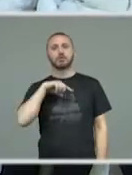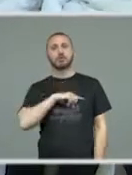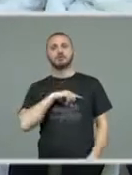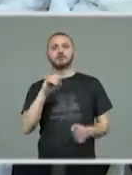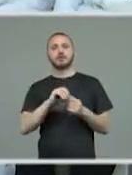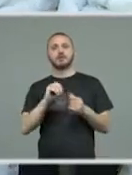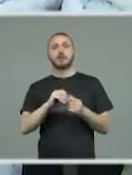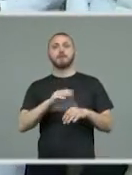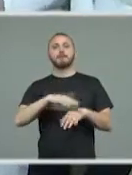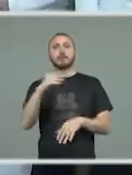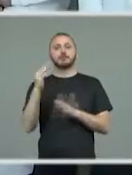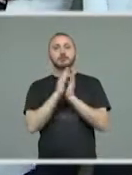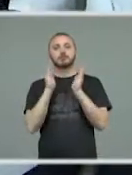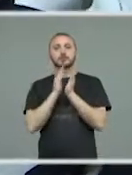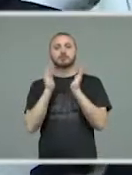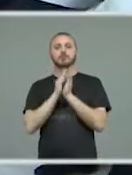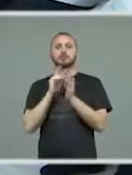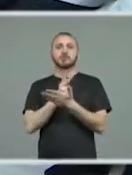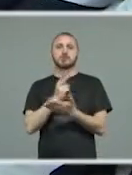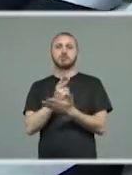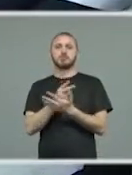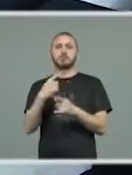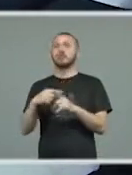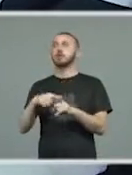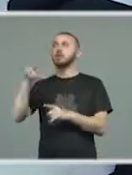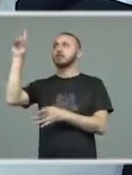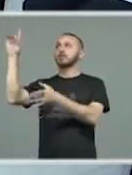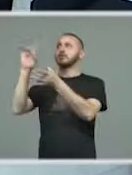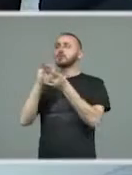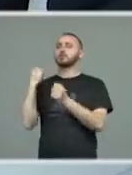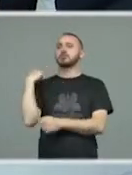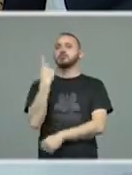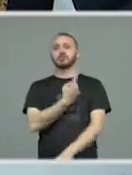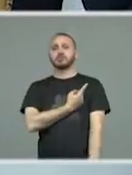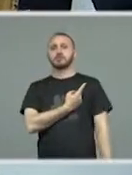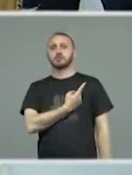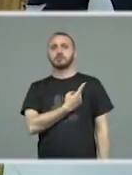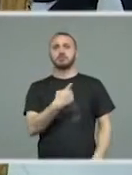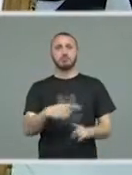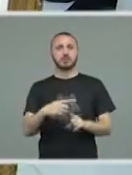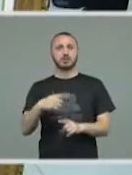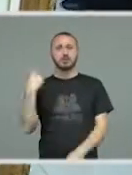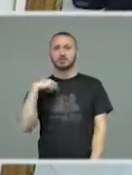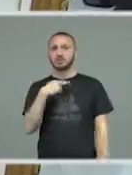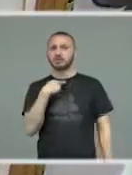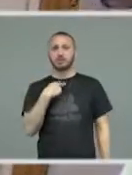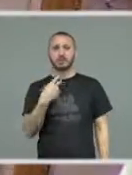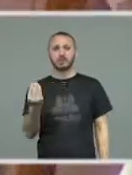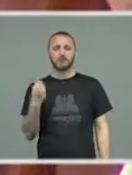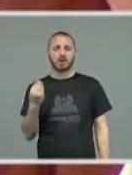se contendo de nos amar. E se essa é uma fraqueza, é a fraqueza que Deus carrega,